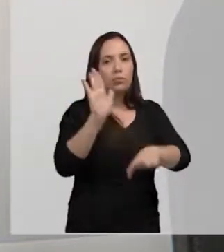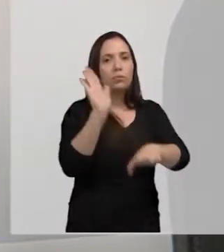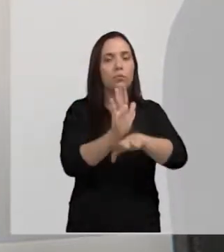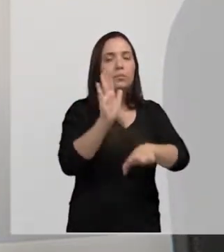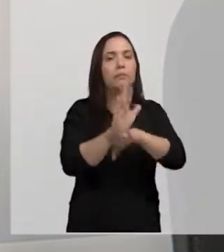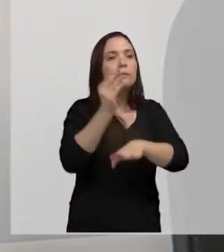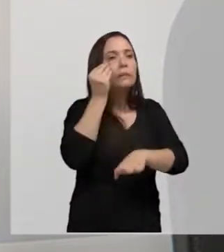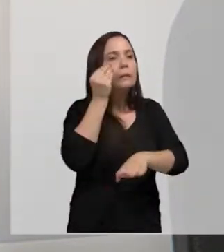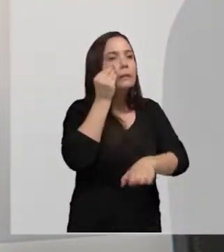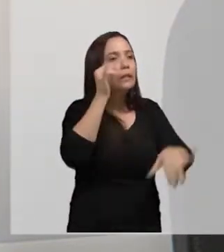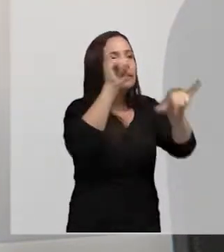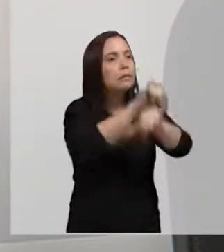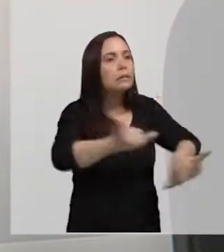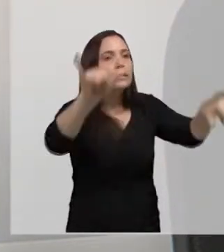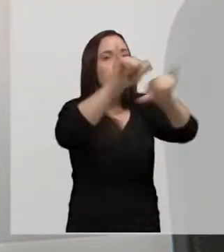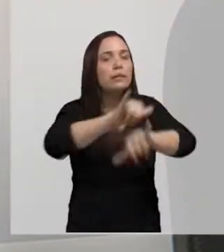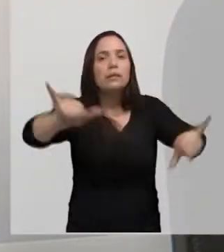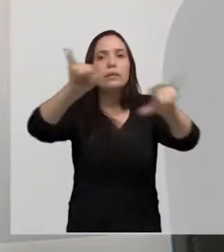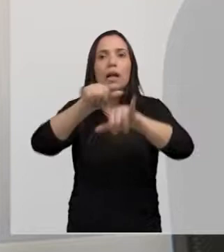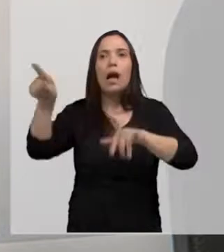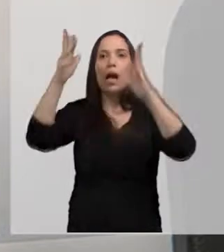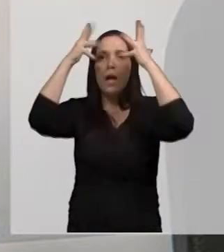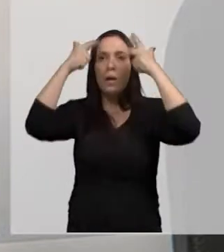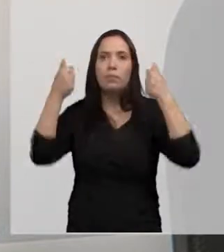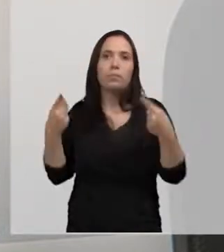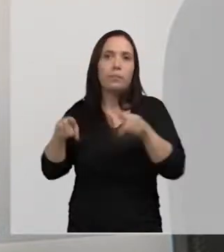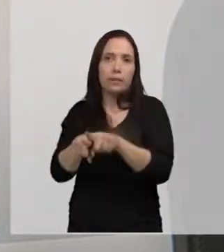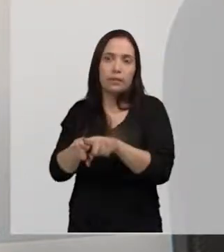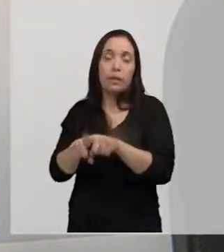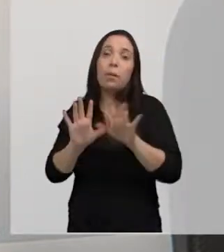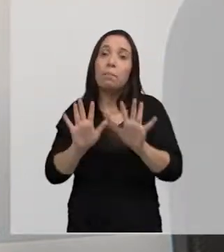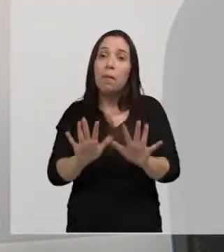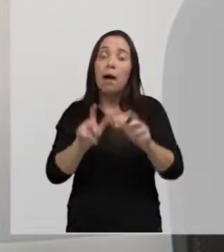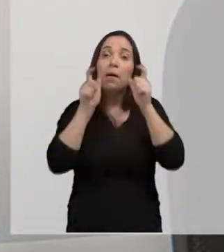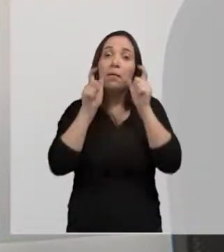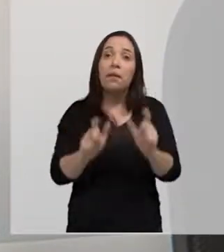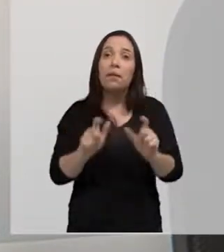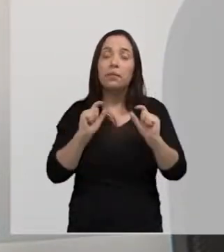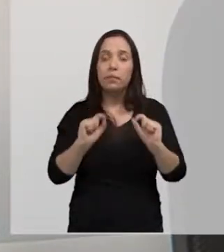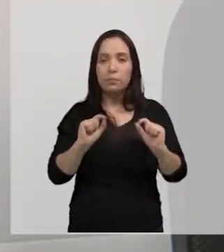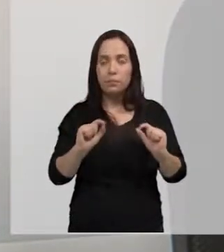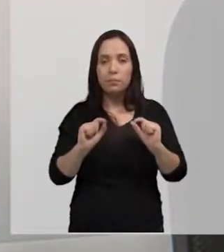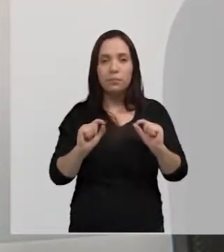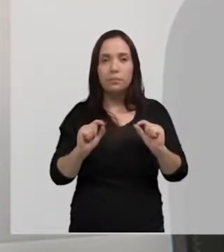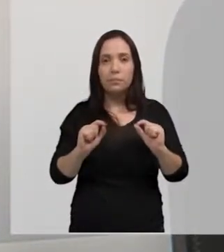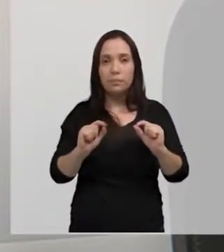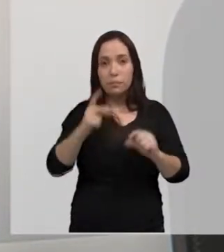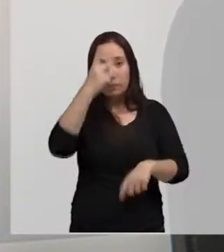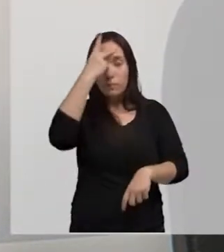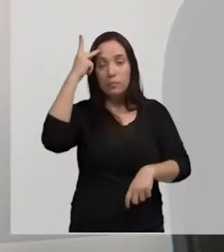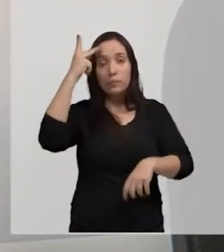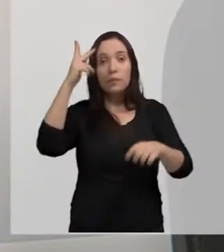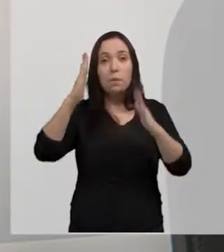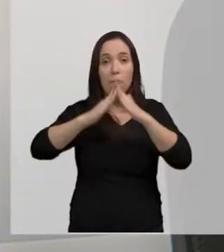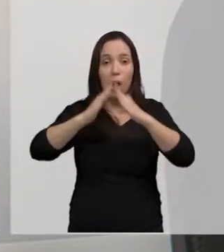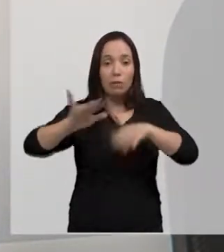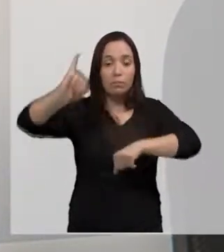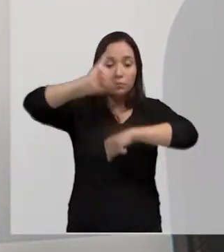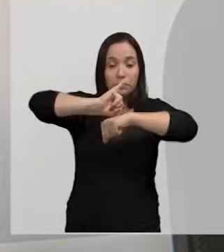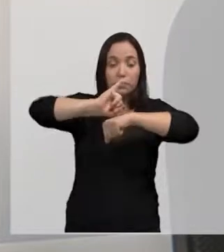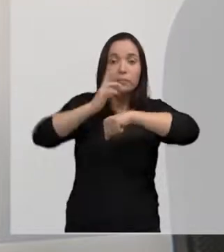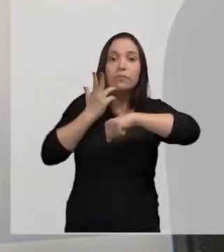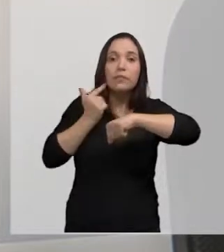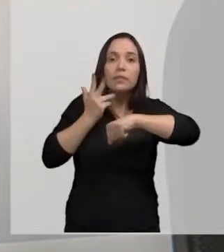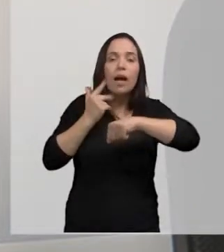tentando ajudar essa parceria. Mas é interessante, as populações das grandes cidades, não. Não, o